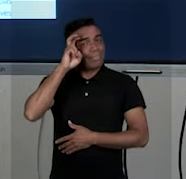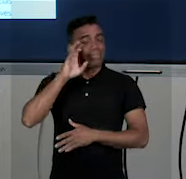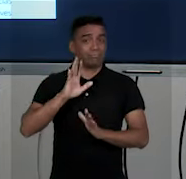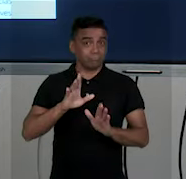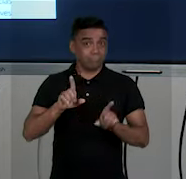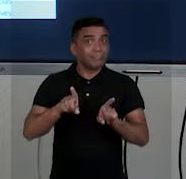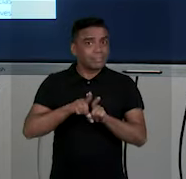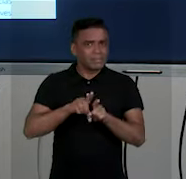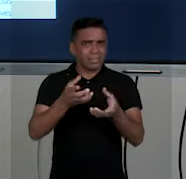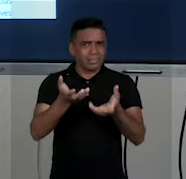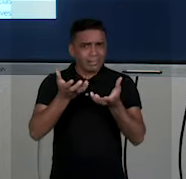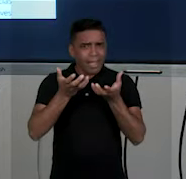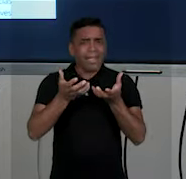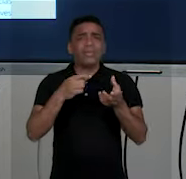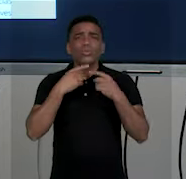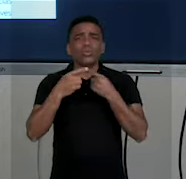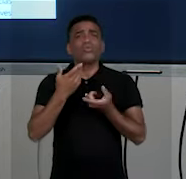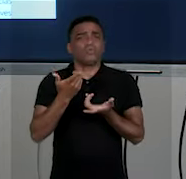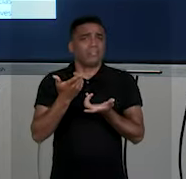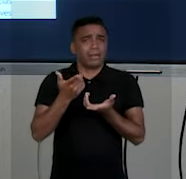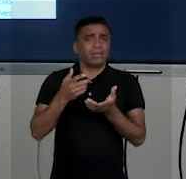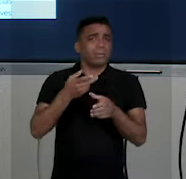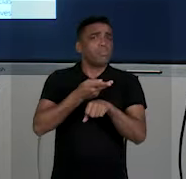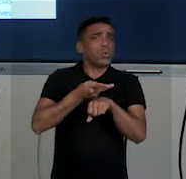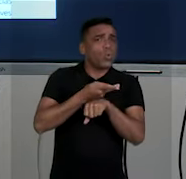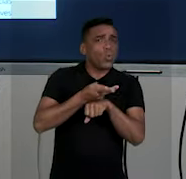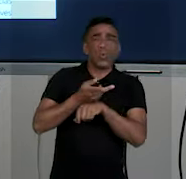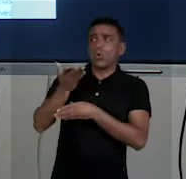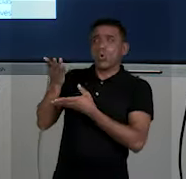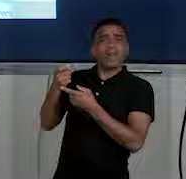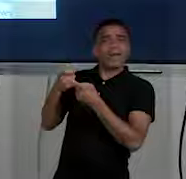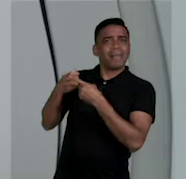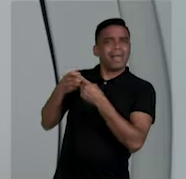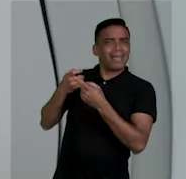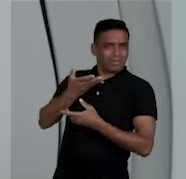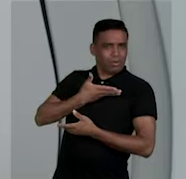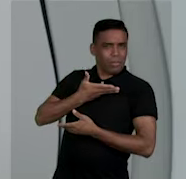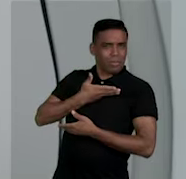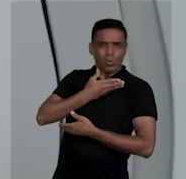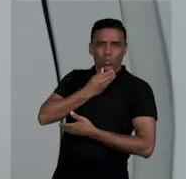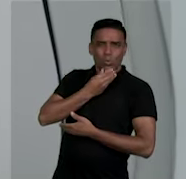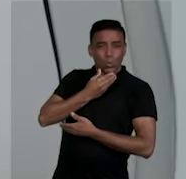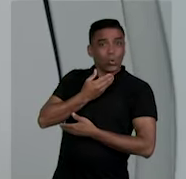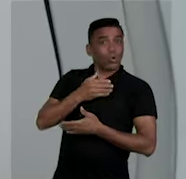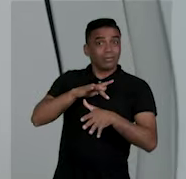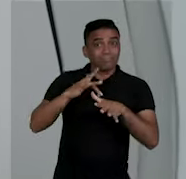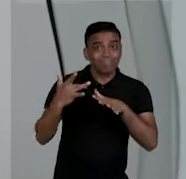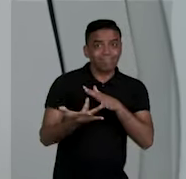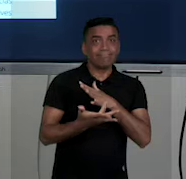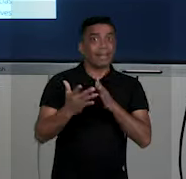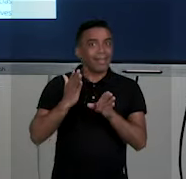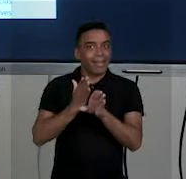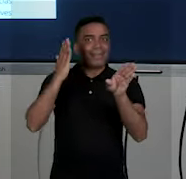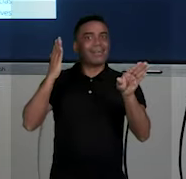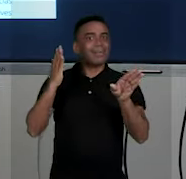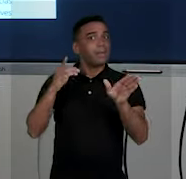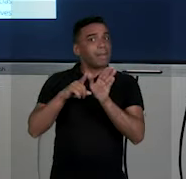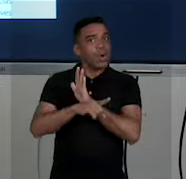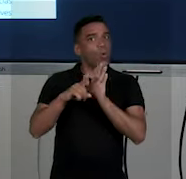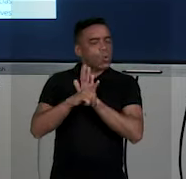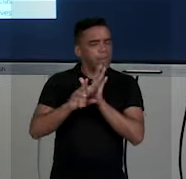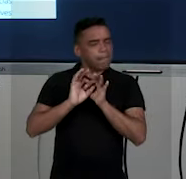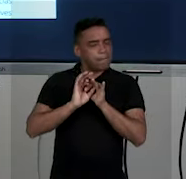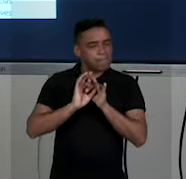queiram tirar mais alguma dúvida, procurem o Dr. Flávio nas redes sociais, que vocês vão encontrá-lo lá